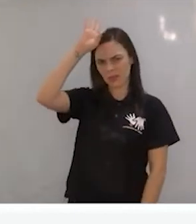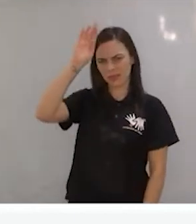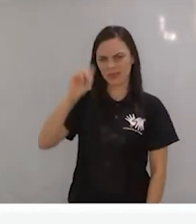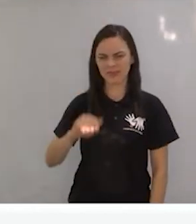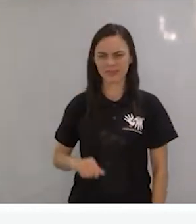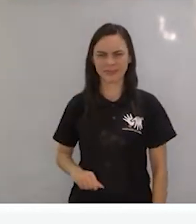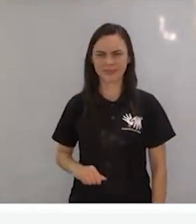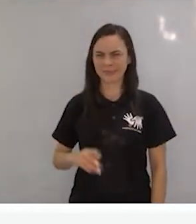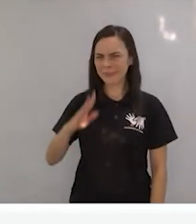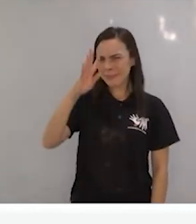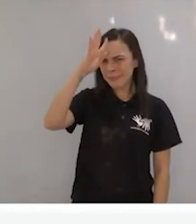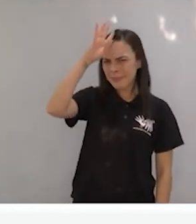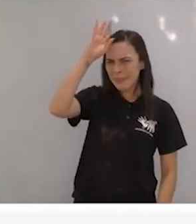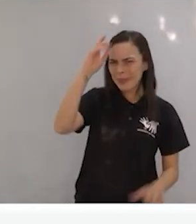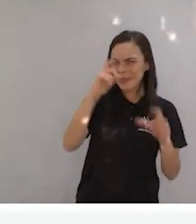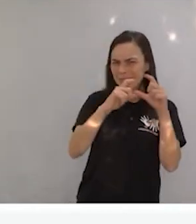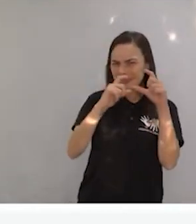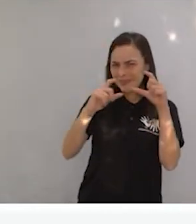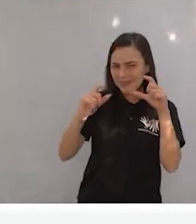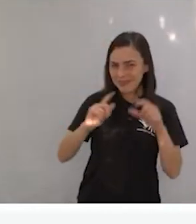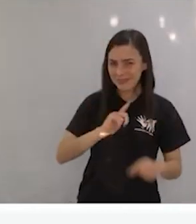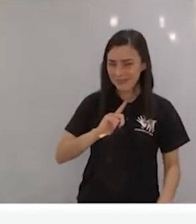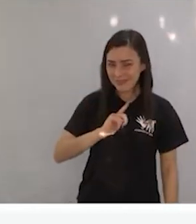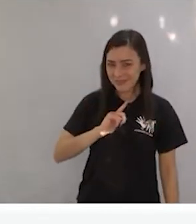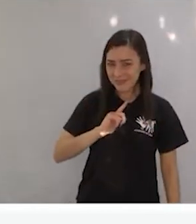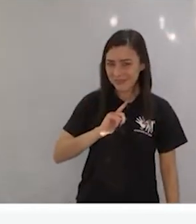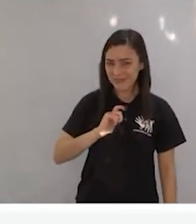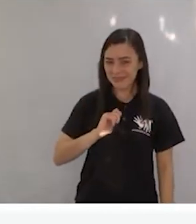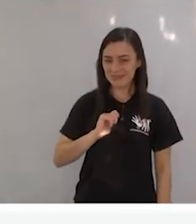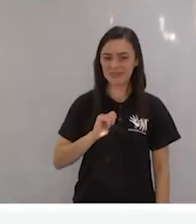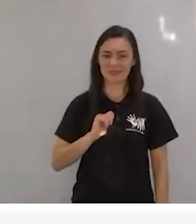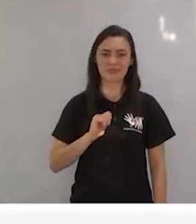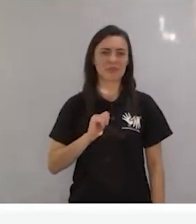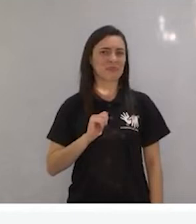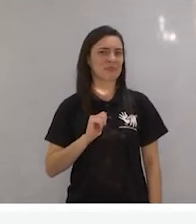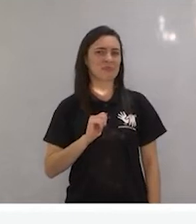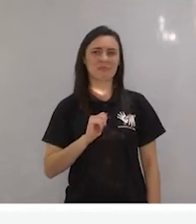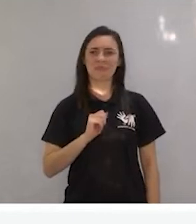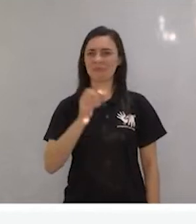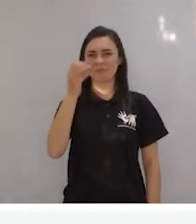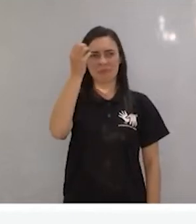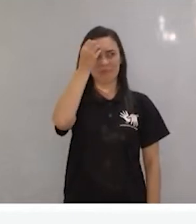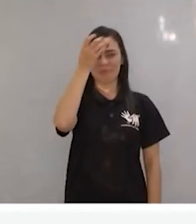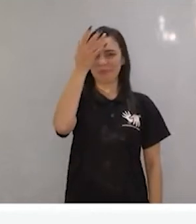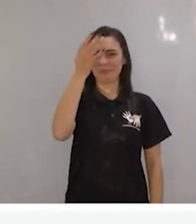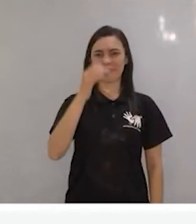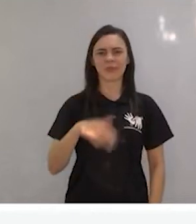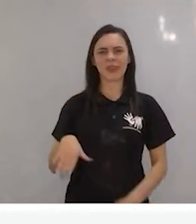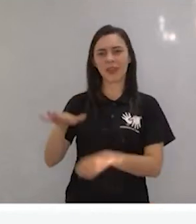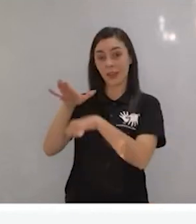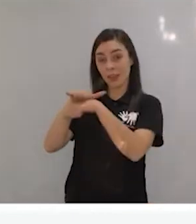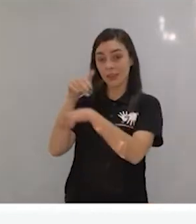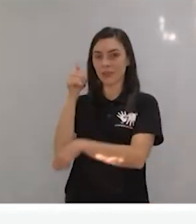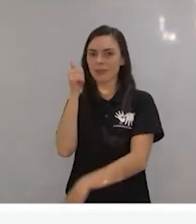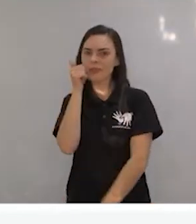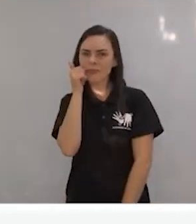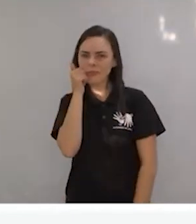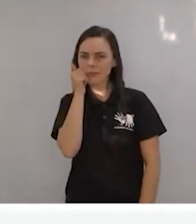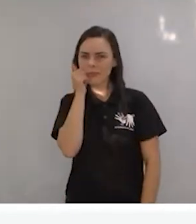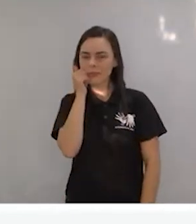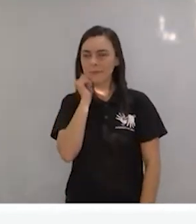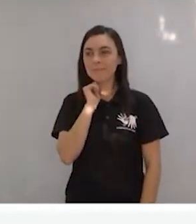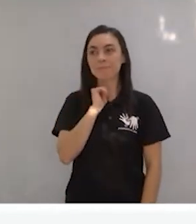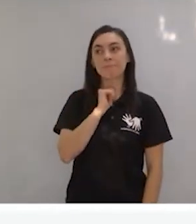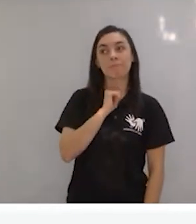Tinha bombeiro naquela tirinha, naquela historinha? Eu não lembro de bombeiro. Ele chamou a mamãe?